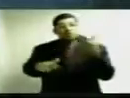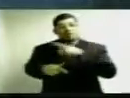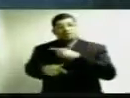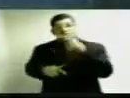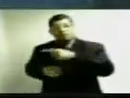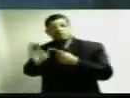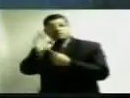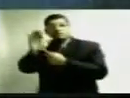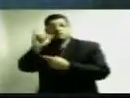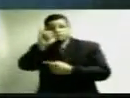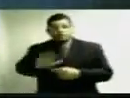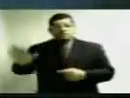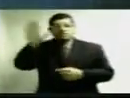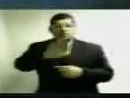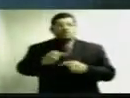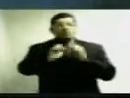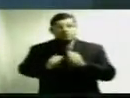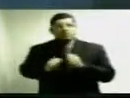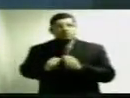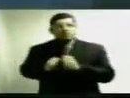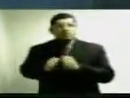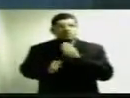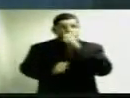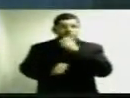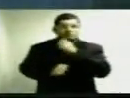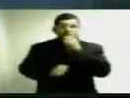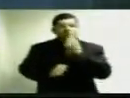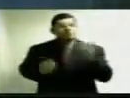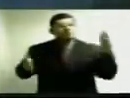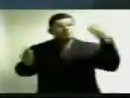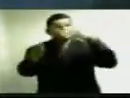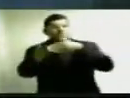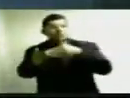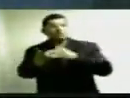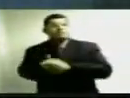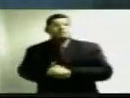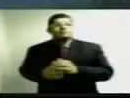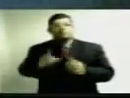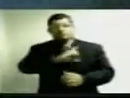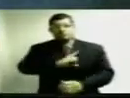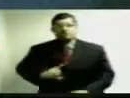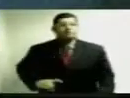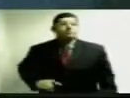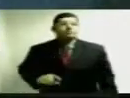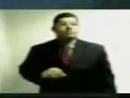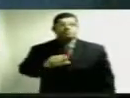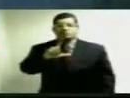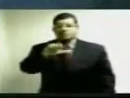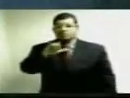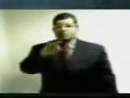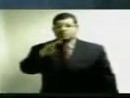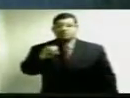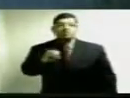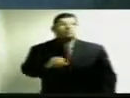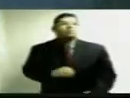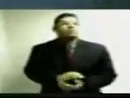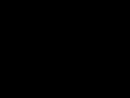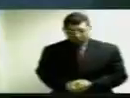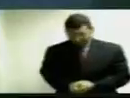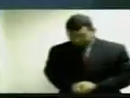concreto que pode, inclusive, inocentá-lo no final da acusação. Deputado Wilson Lisboa.